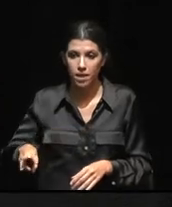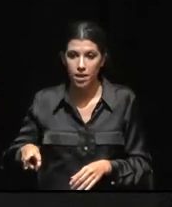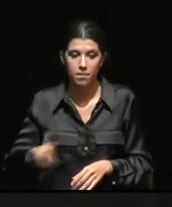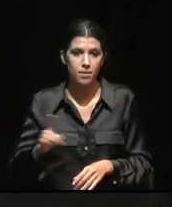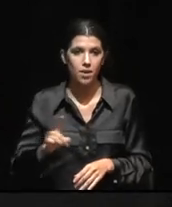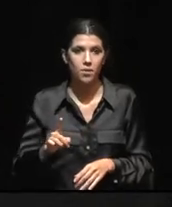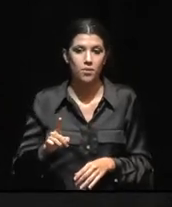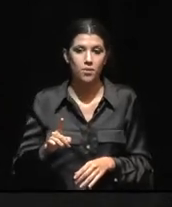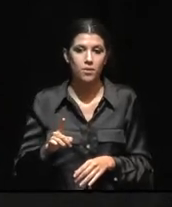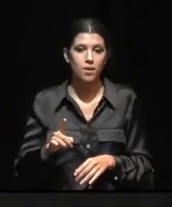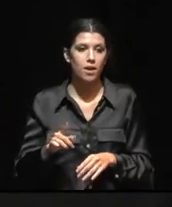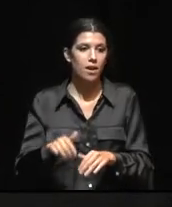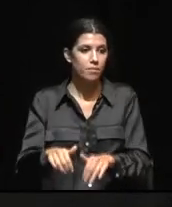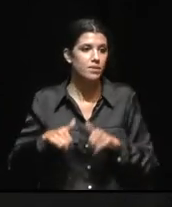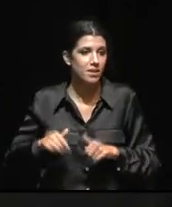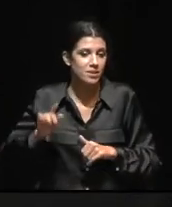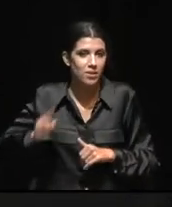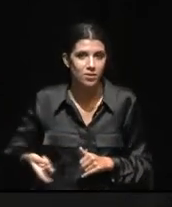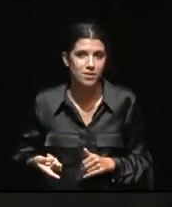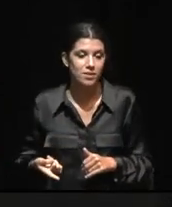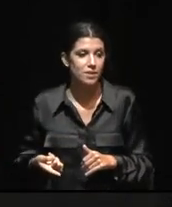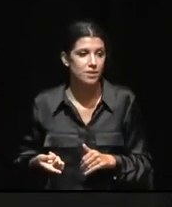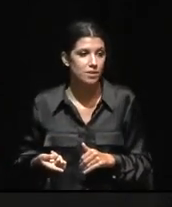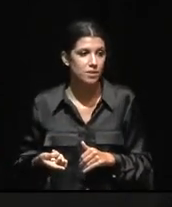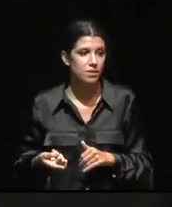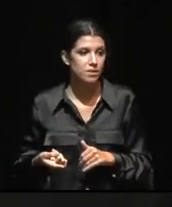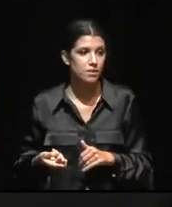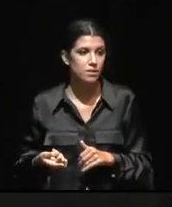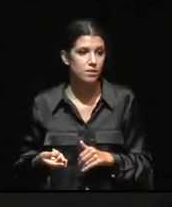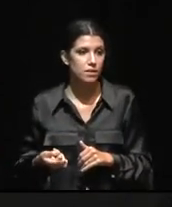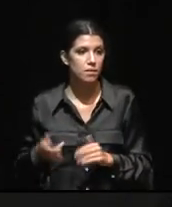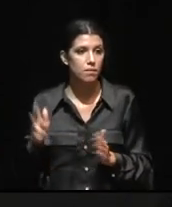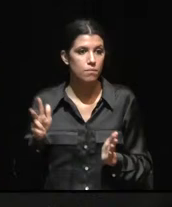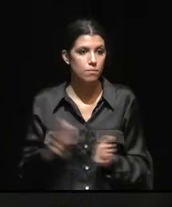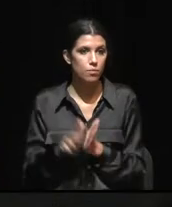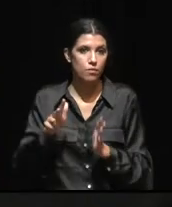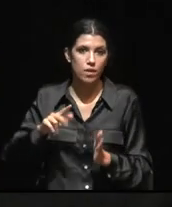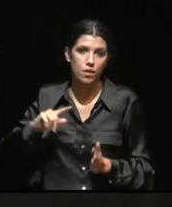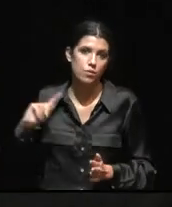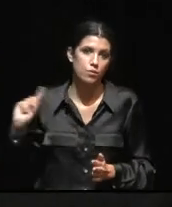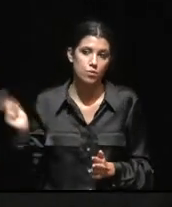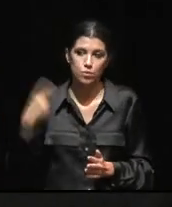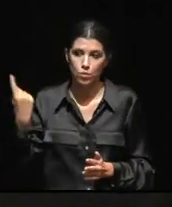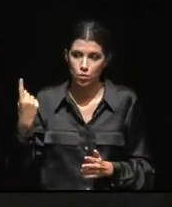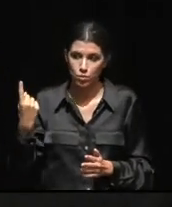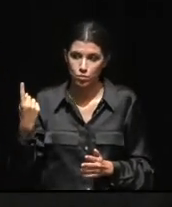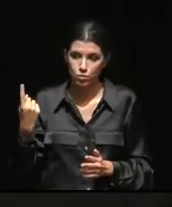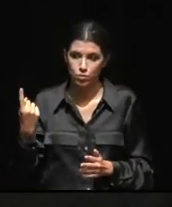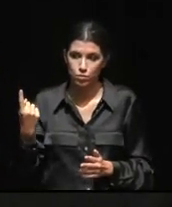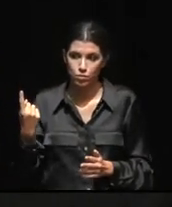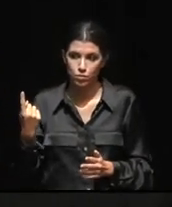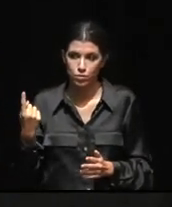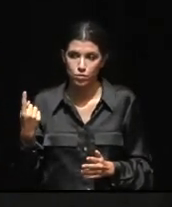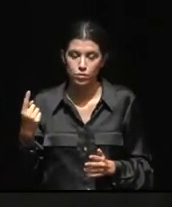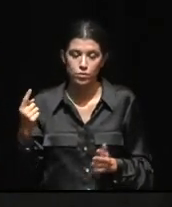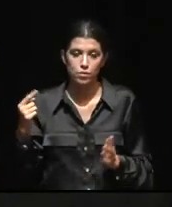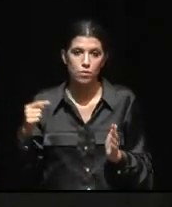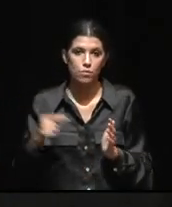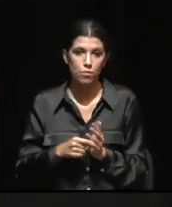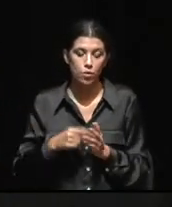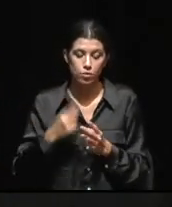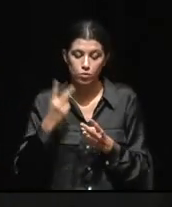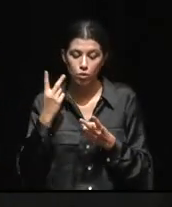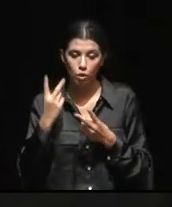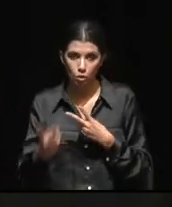não quem se abstém foi aprovado por unanimidade ponto dois estamos a votar o voto do mpt por